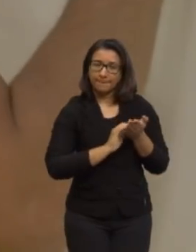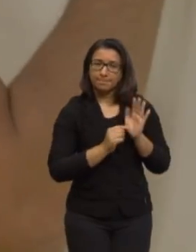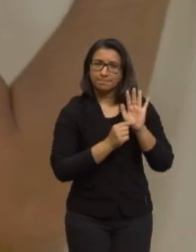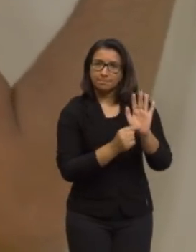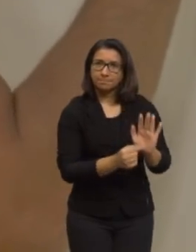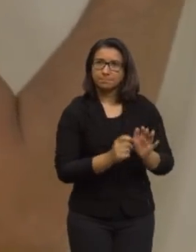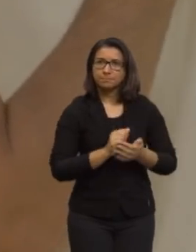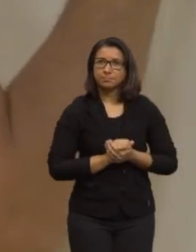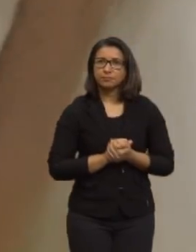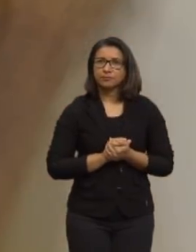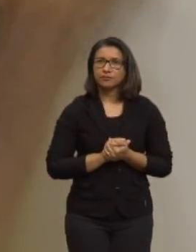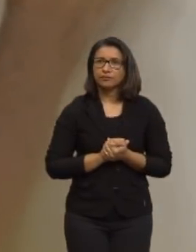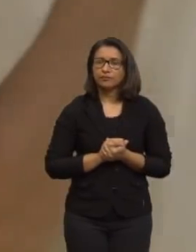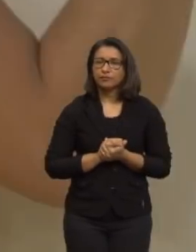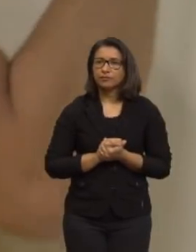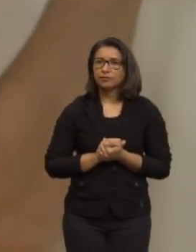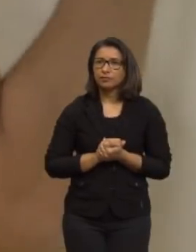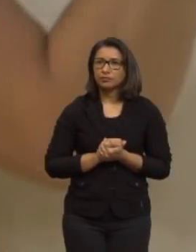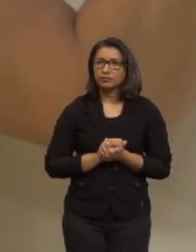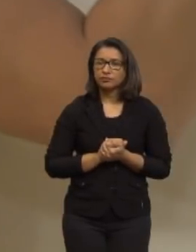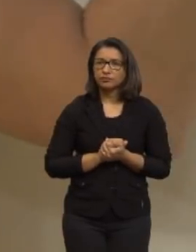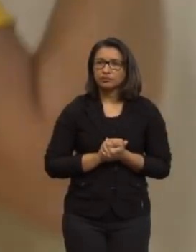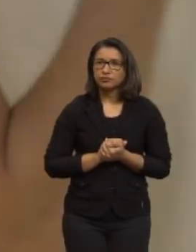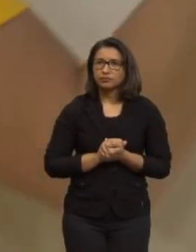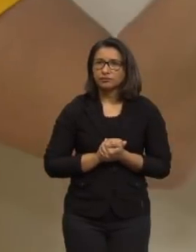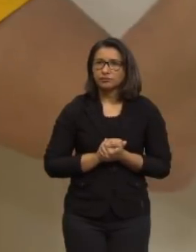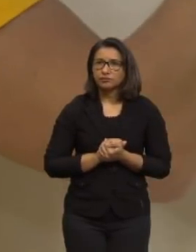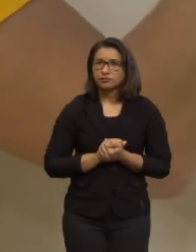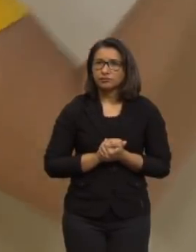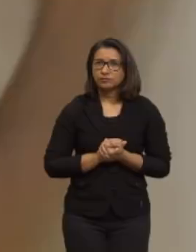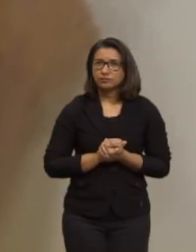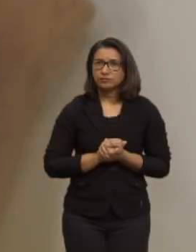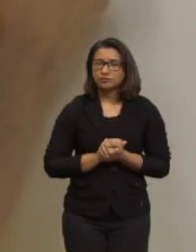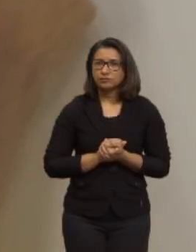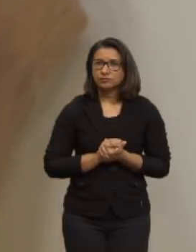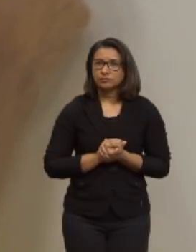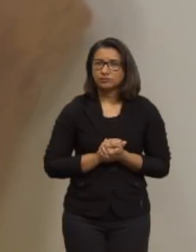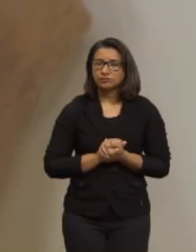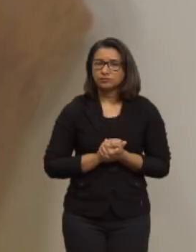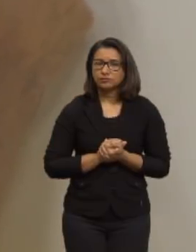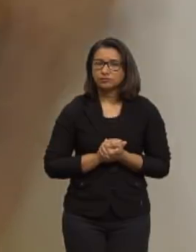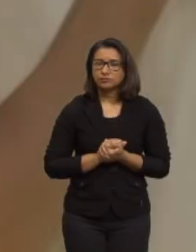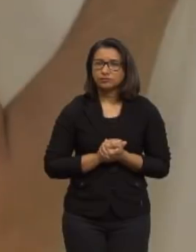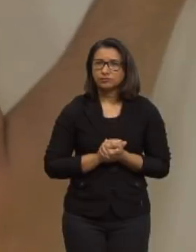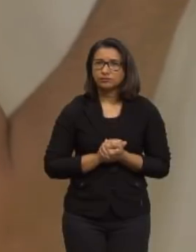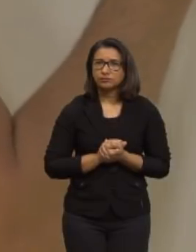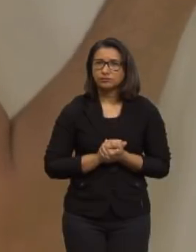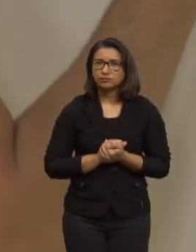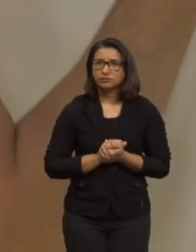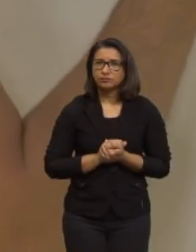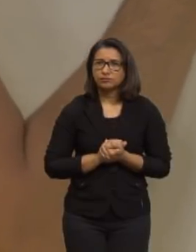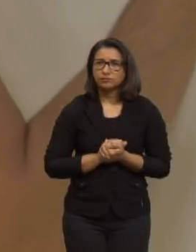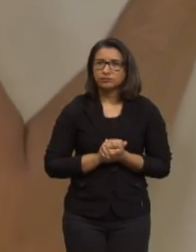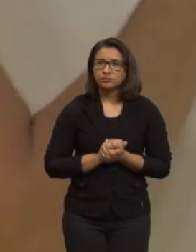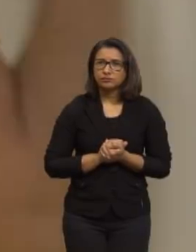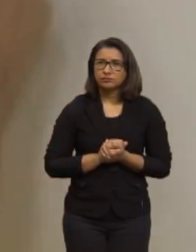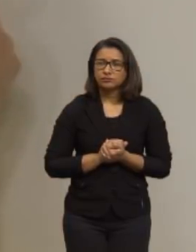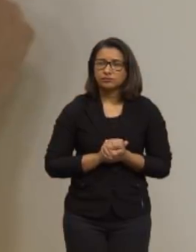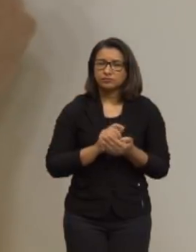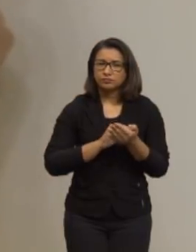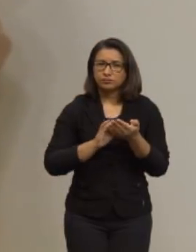quatro sobra um baixo três 13 / 2 das seis né sobra